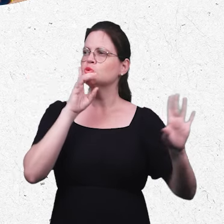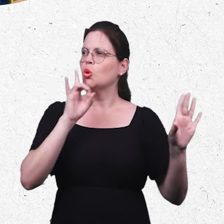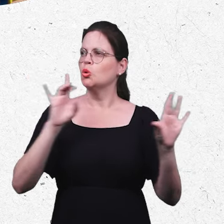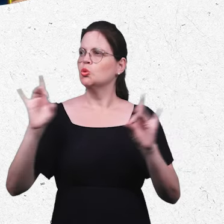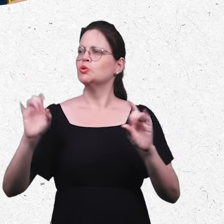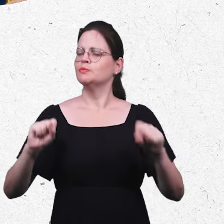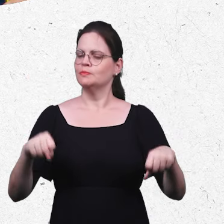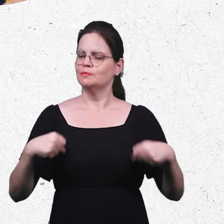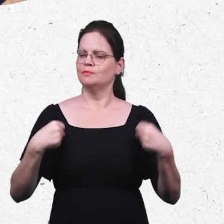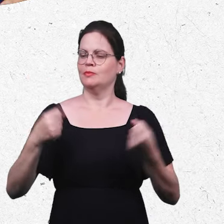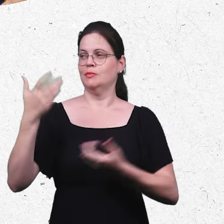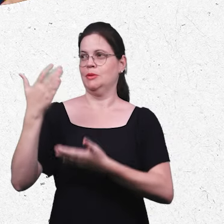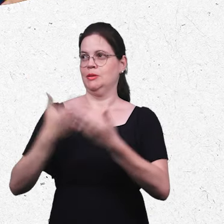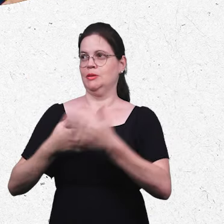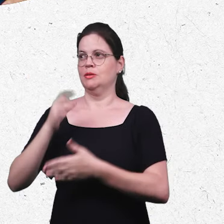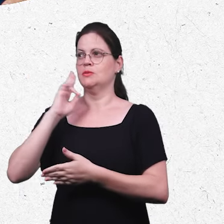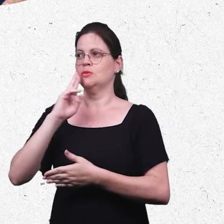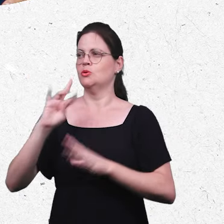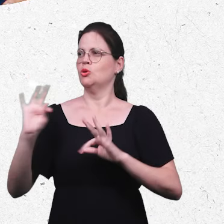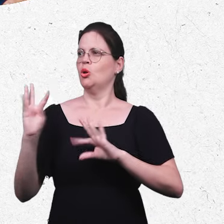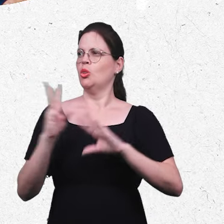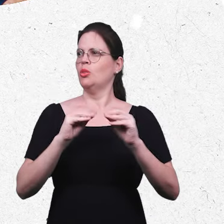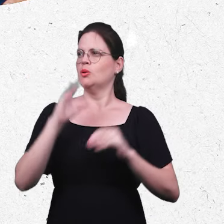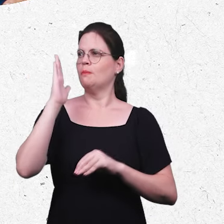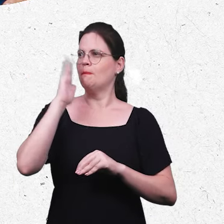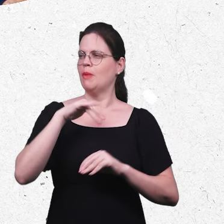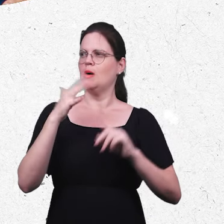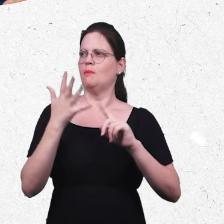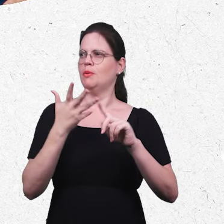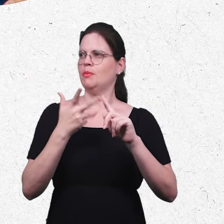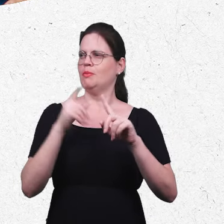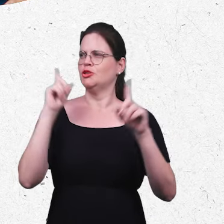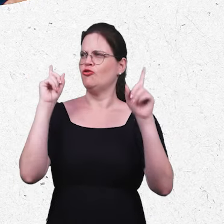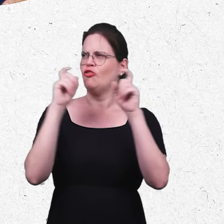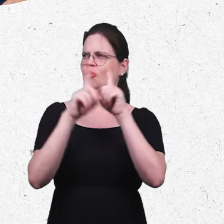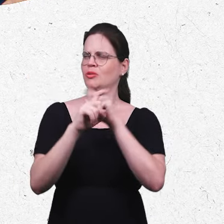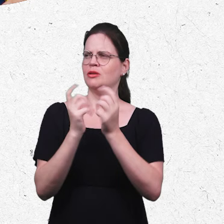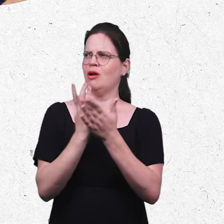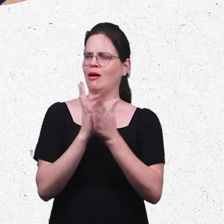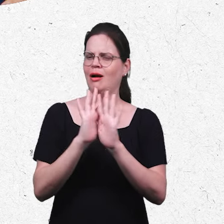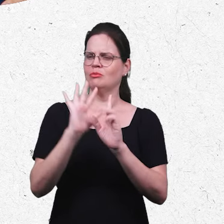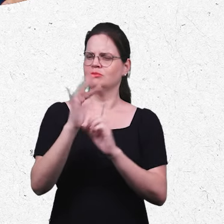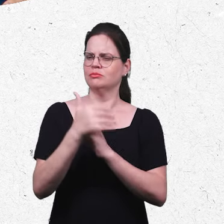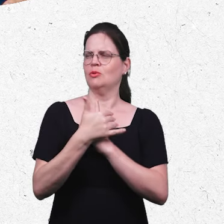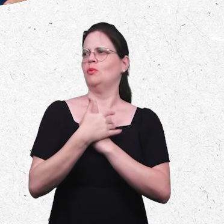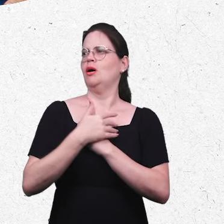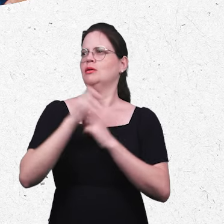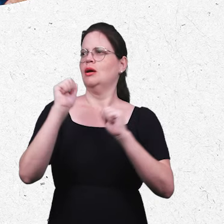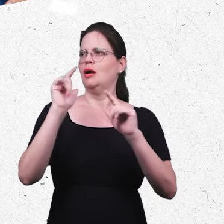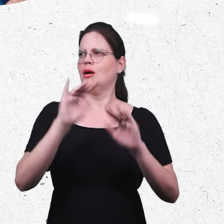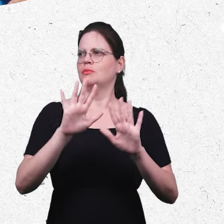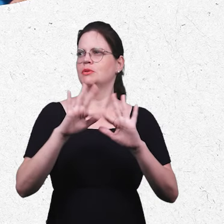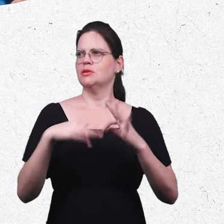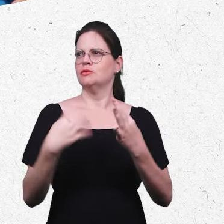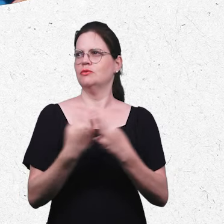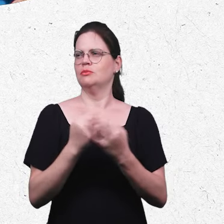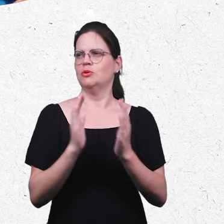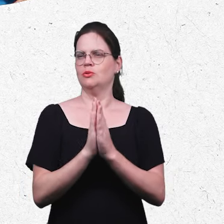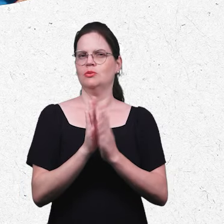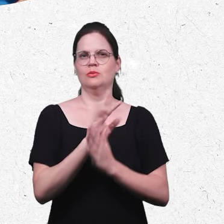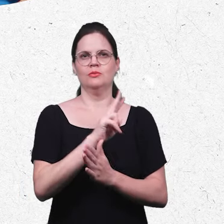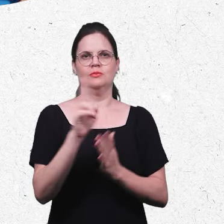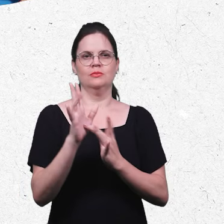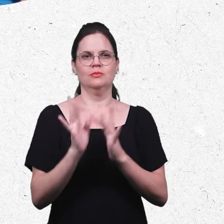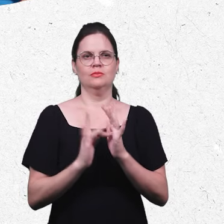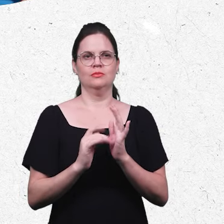sustentando na sua presença, repreendendo, Senhor, todo mal, toda dificuldade. Abençoa, Senhor, assim os nossos lares, nós oramos assim